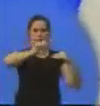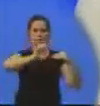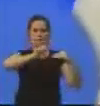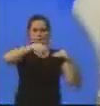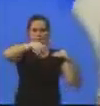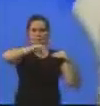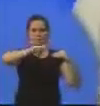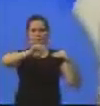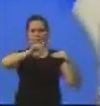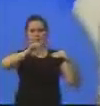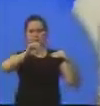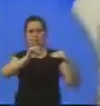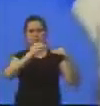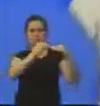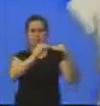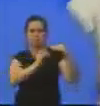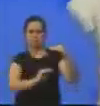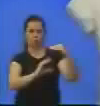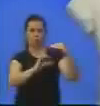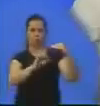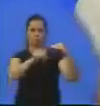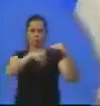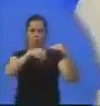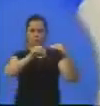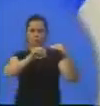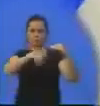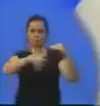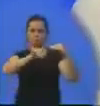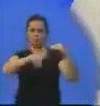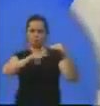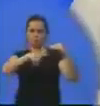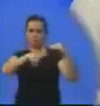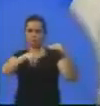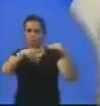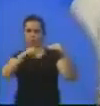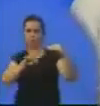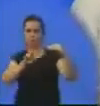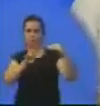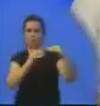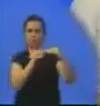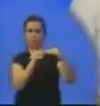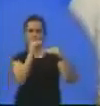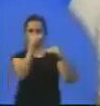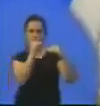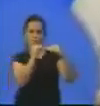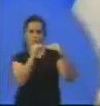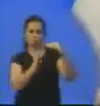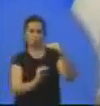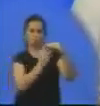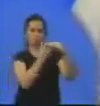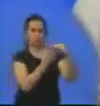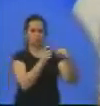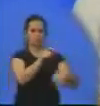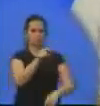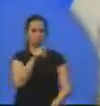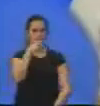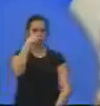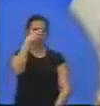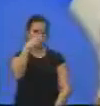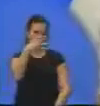denominador. Quando eu derivo o numerador, separado do denominador, eu fico com 4x ao cubo mais